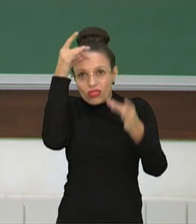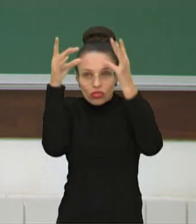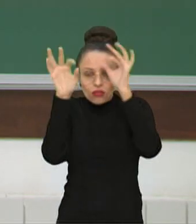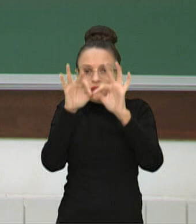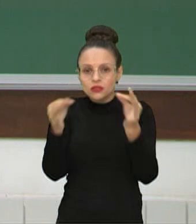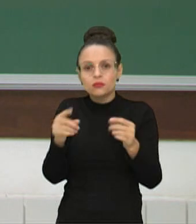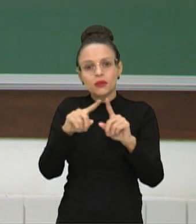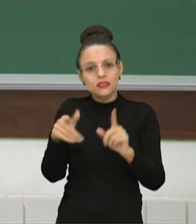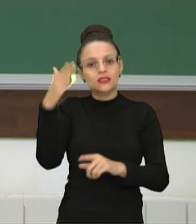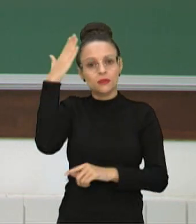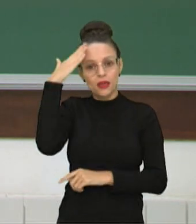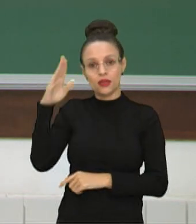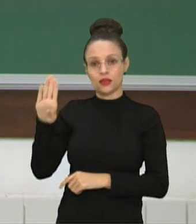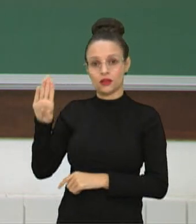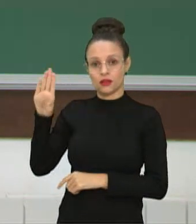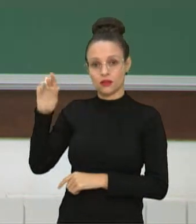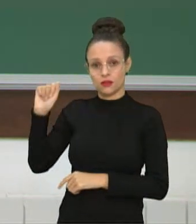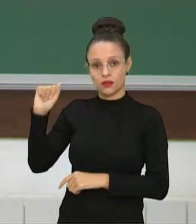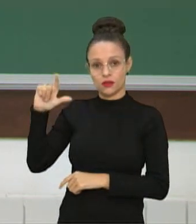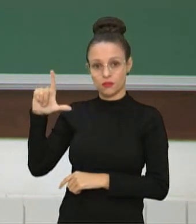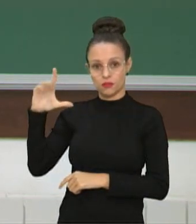simplesmente, mas saber que os Balcãs,